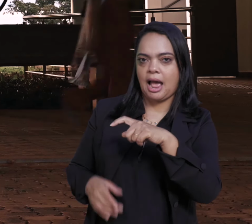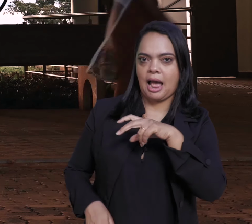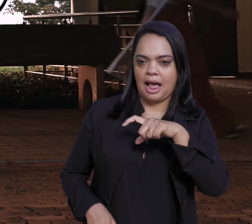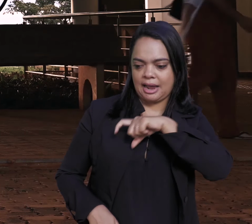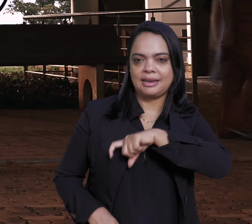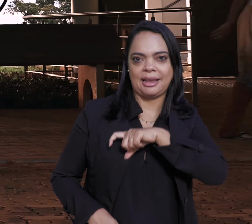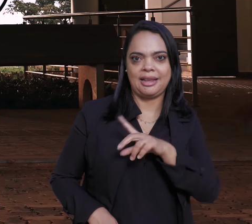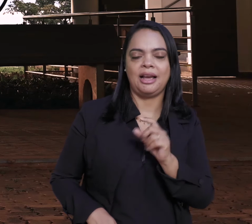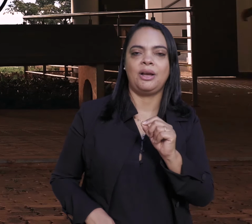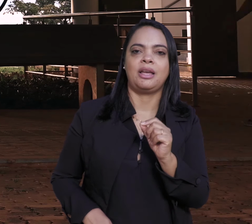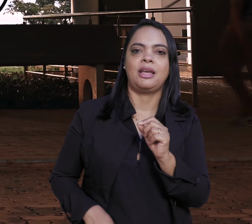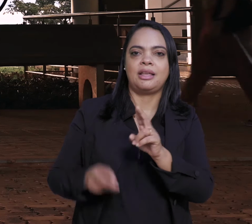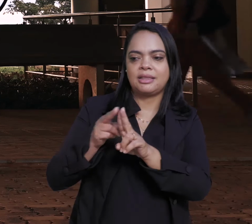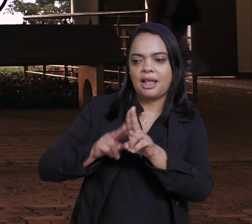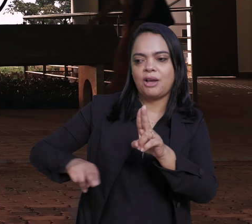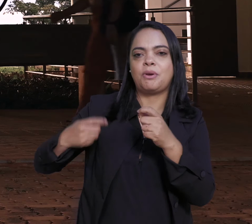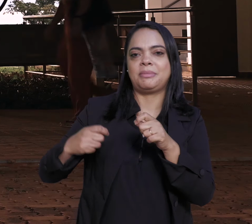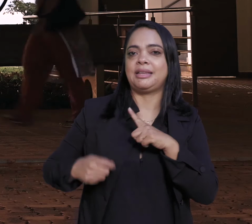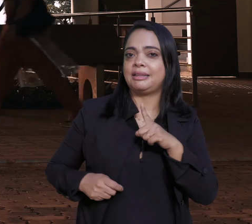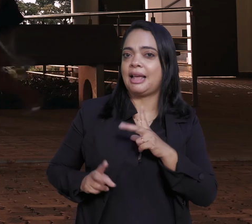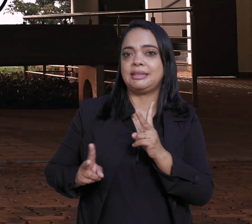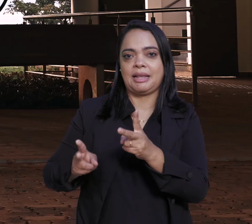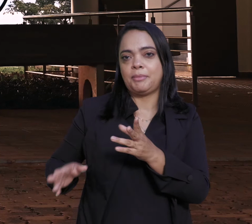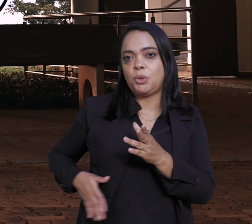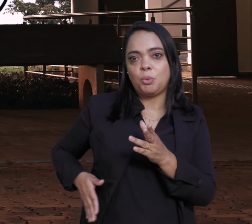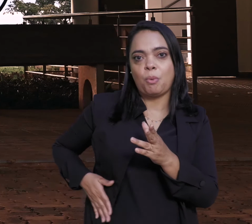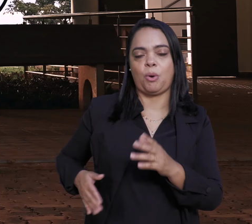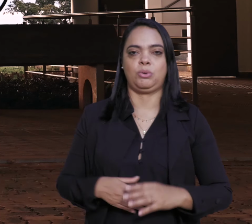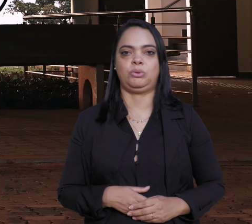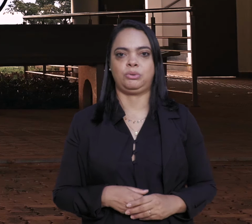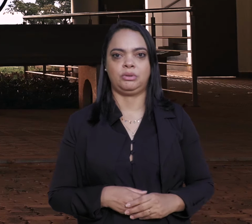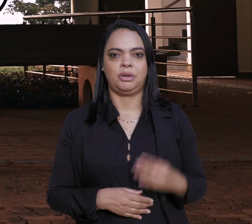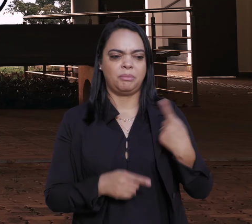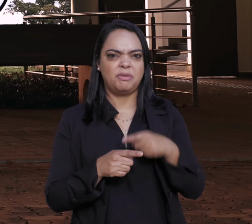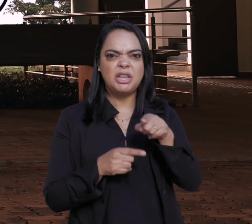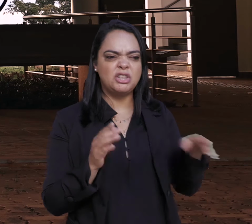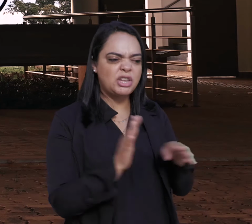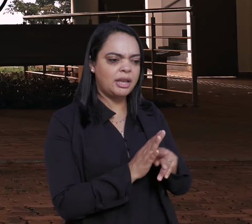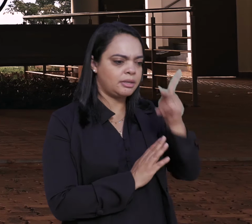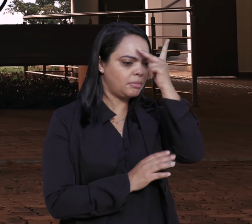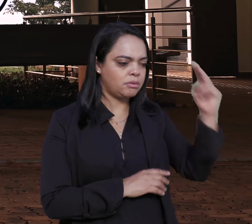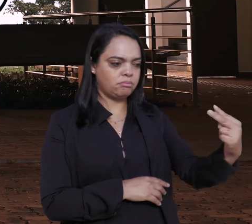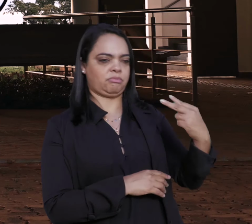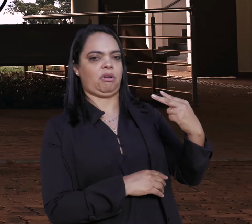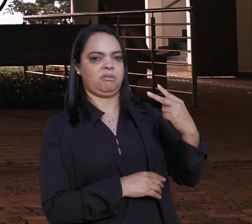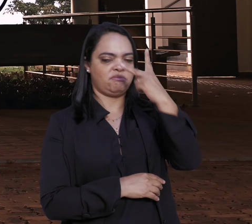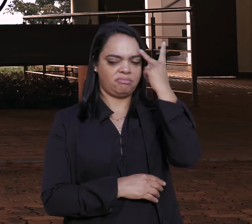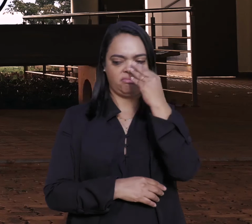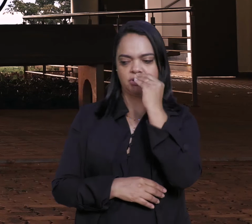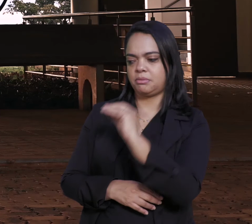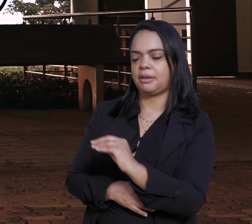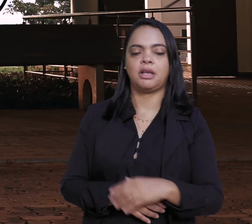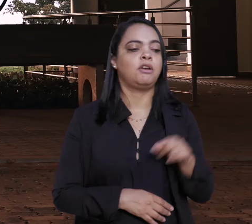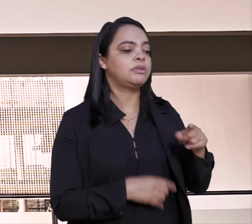bolso sempre e no gogó. Porque você chega num lugar, a pessoa ela te desqualifica pela imagem. Aí na primeira oportunidade você tem que